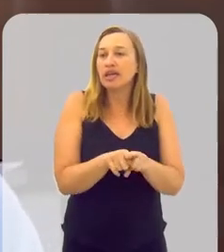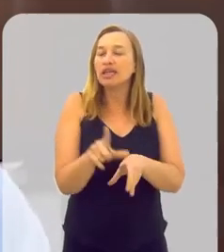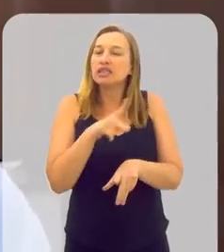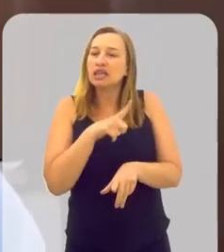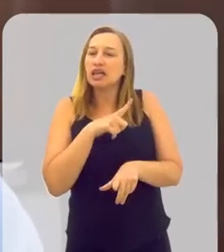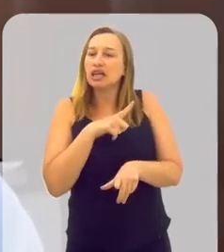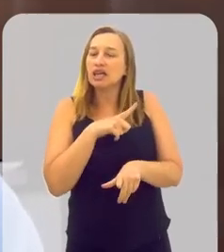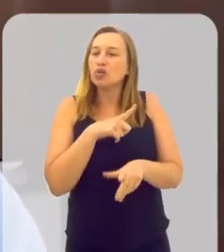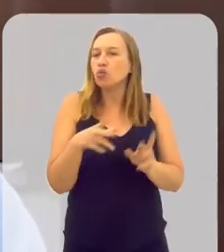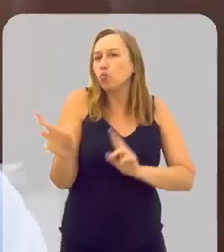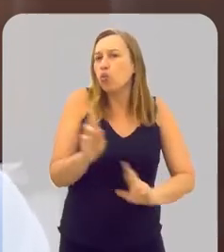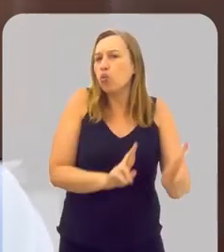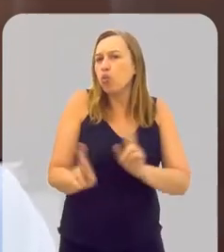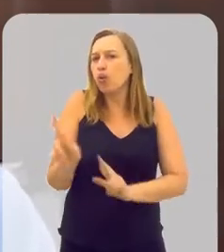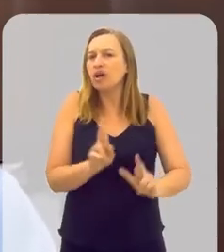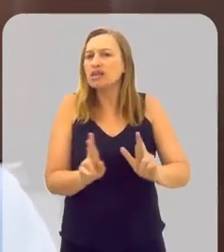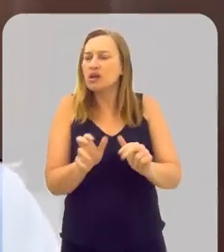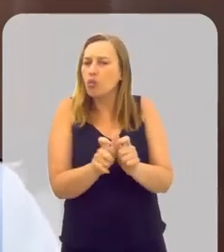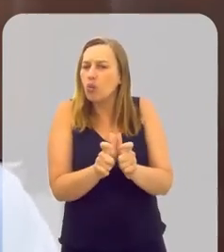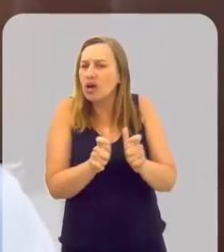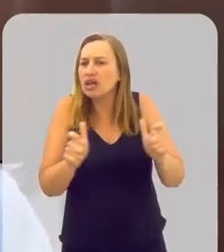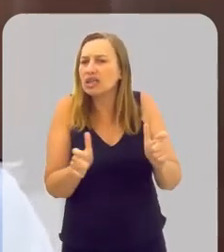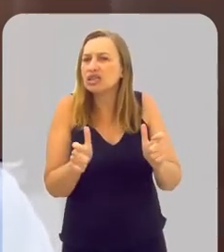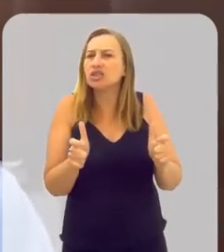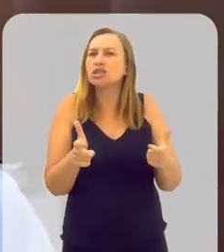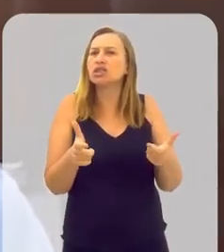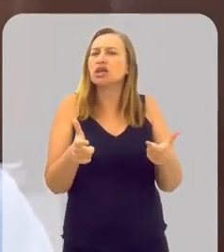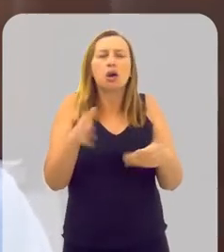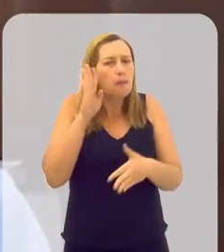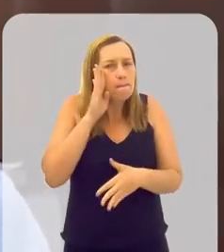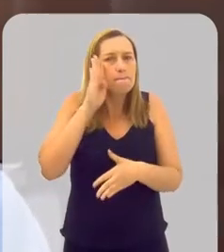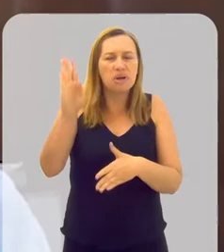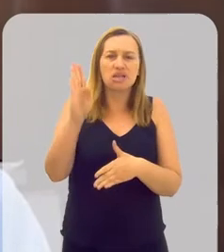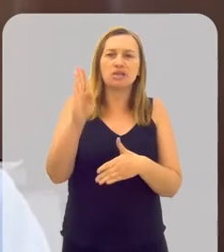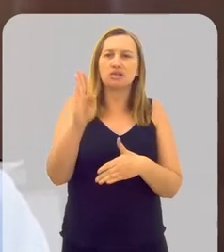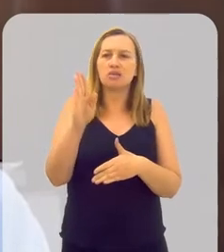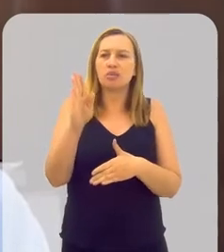que a gente percebe também é que existe uma grande correlação,